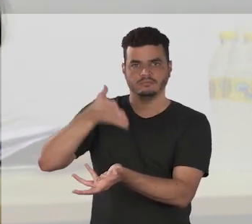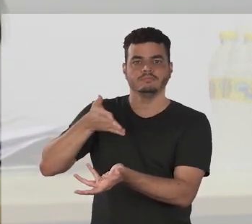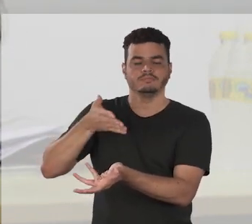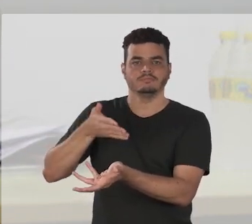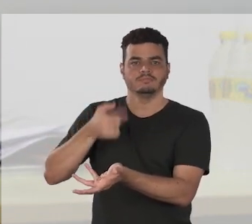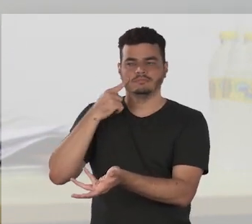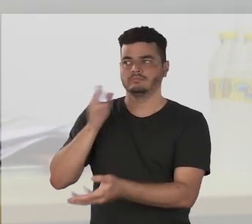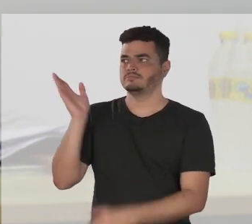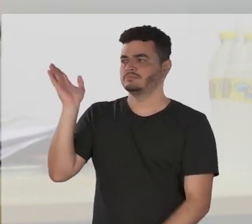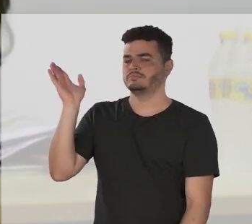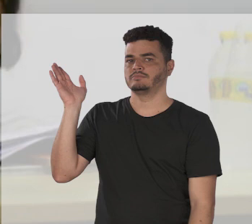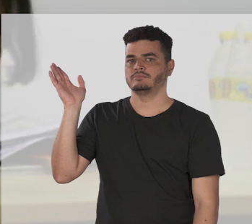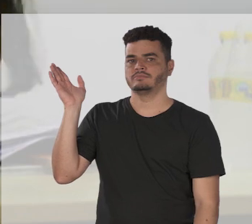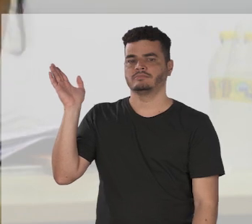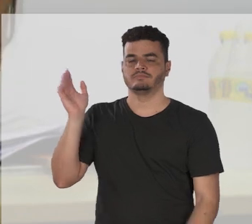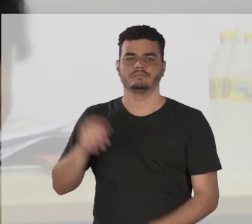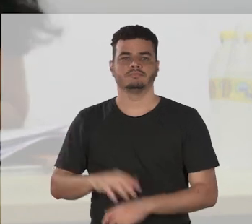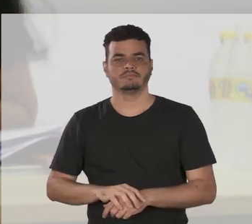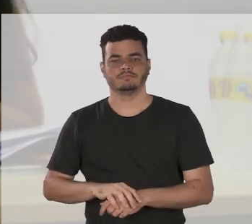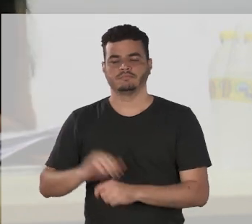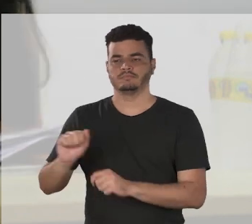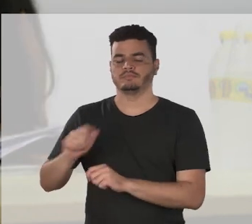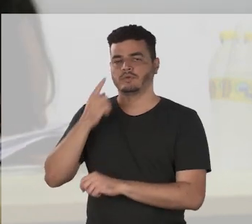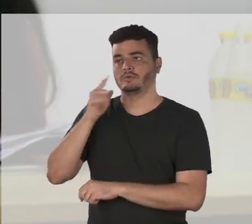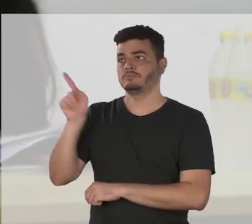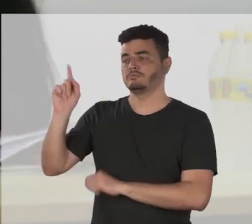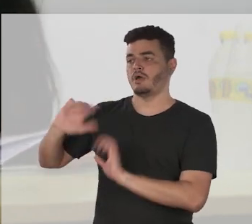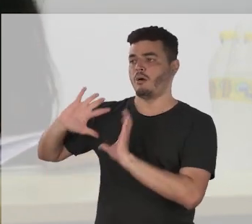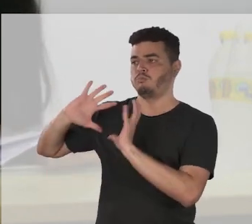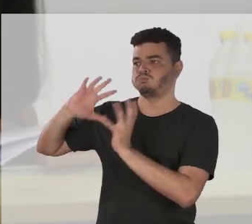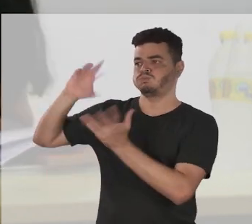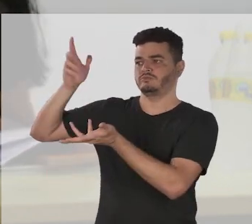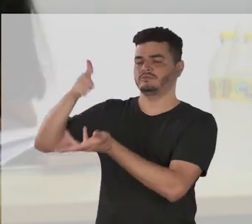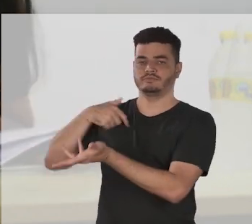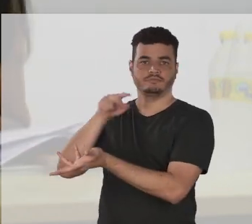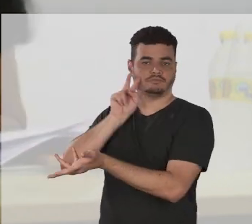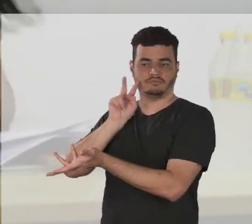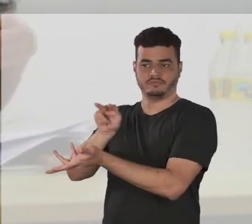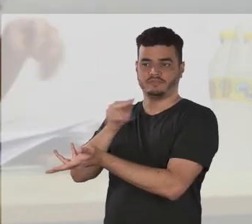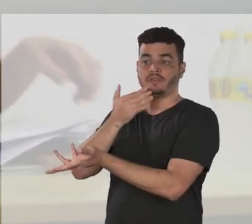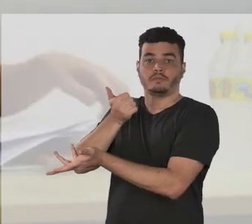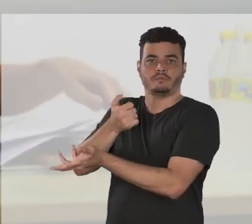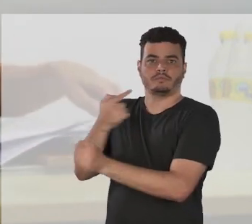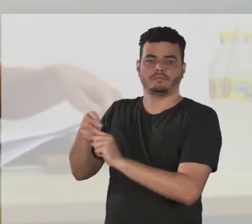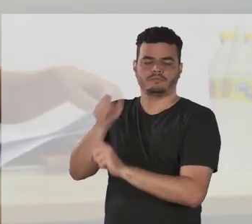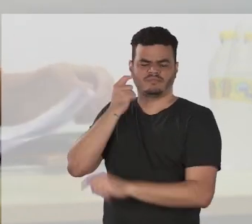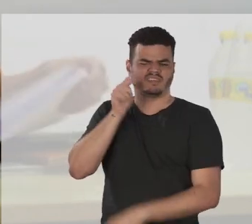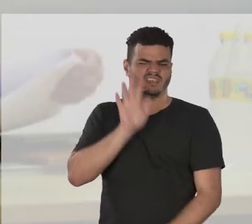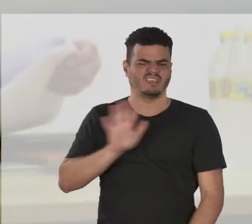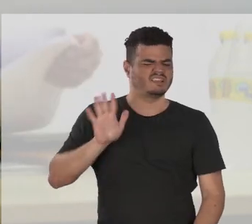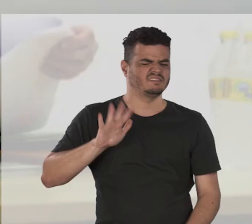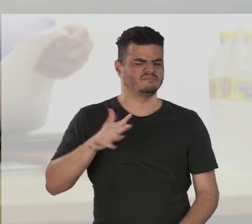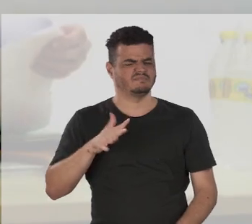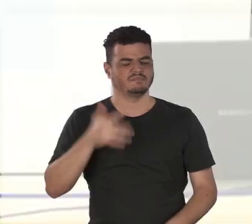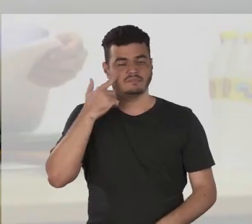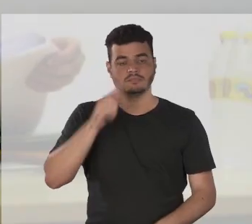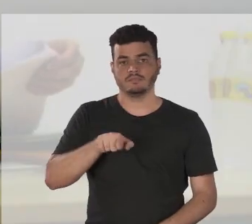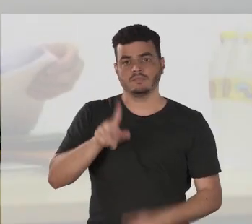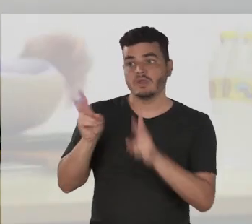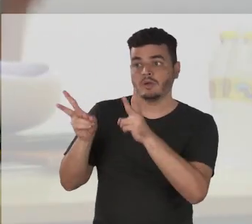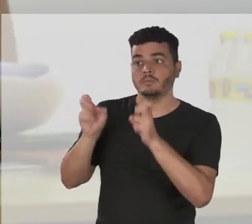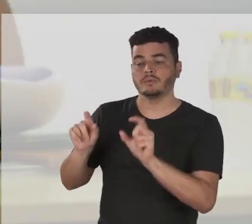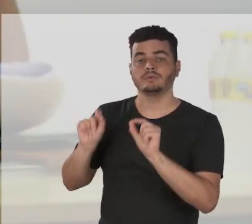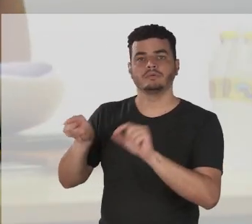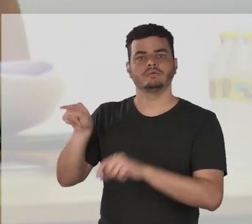cores, as ilustrações, sabe, bom, na imagem. Bom, no balão se vê melhor, porque na imagem você não pode